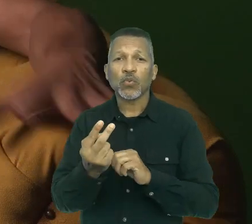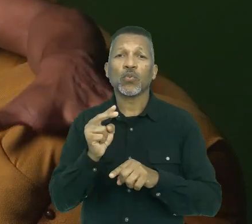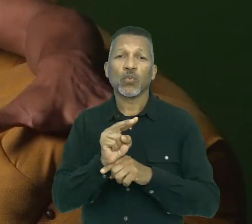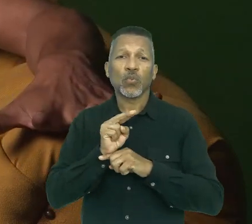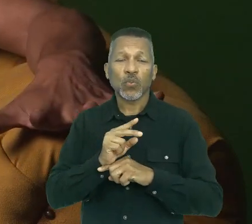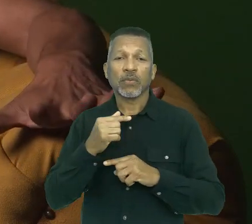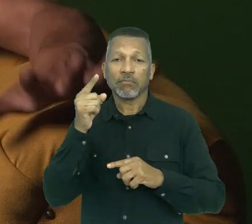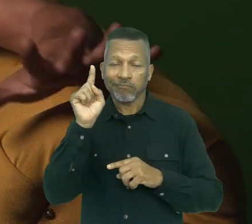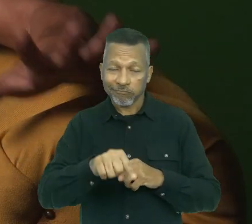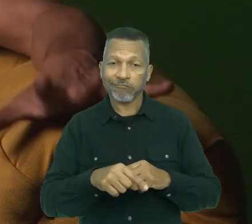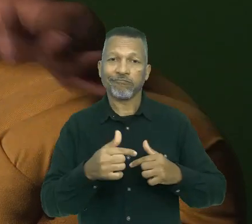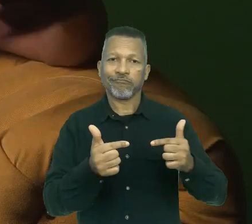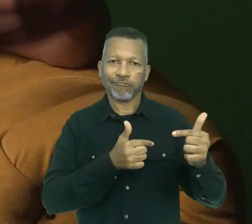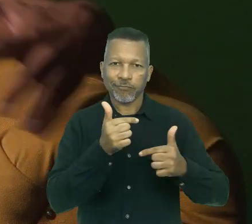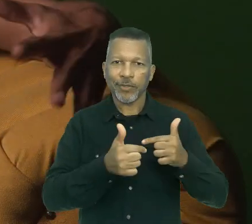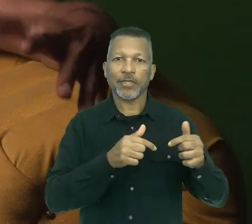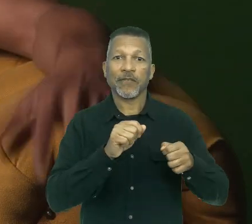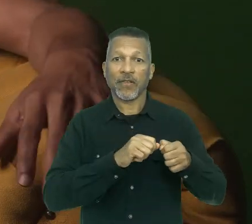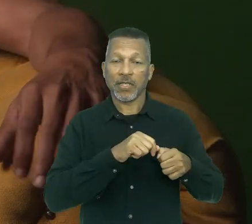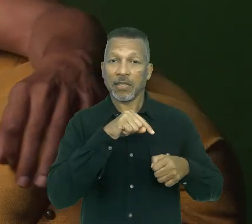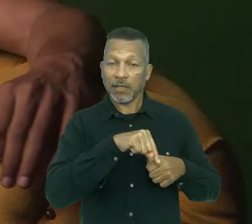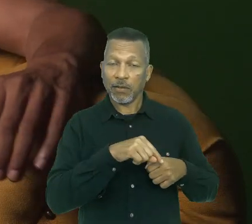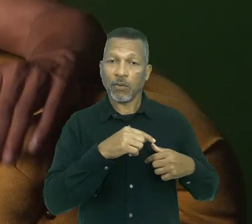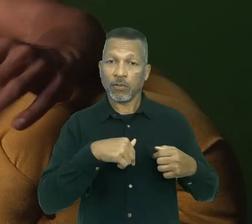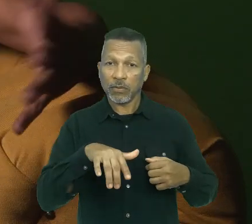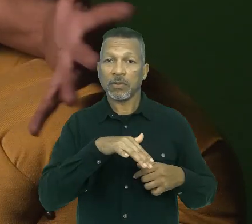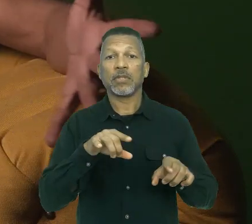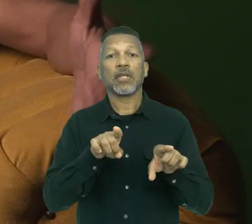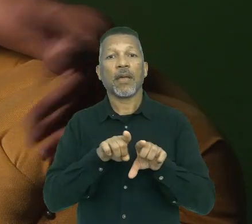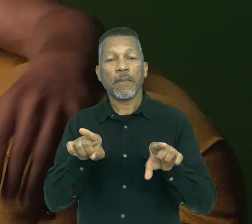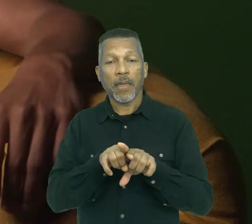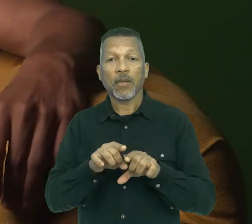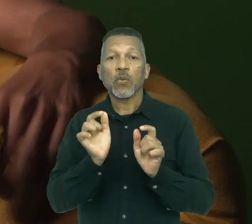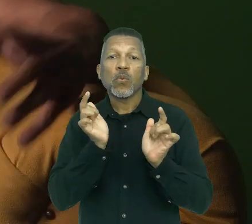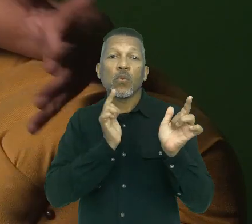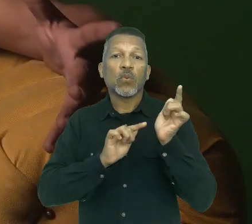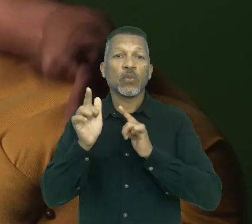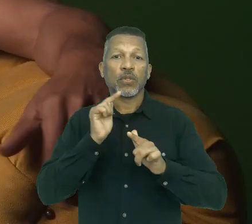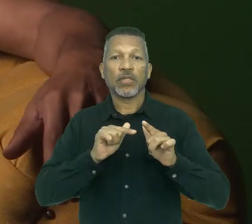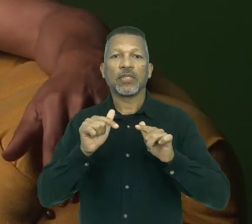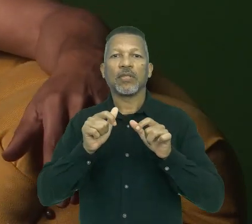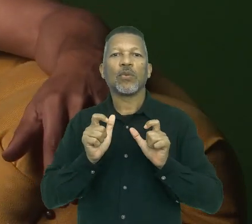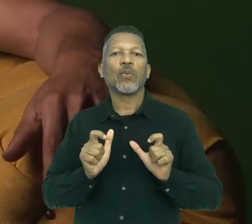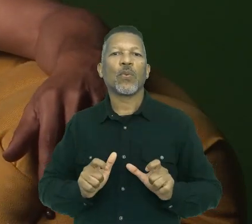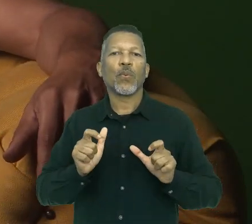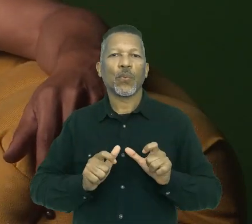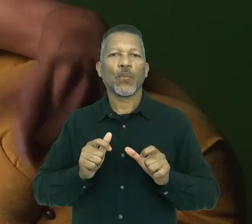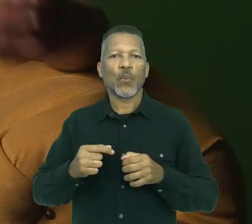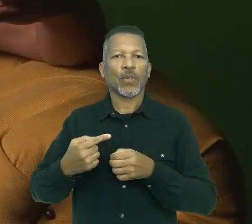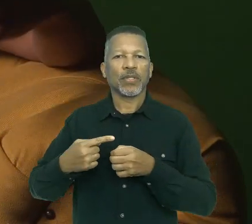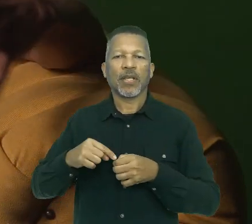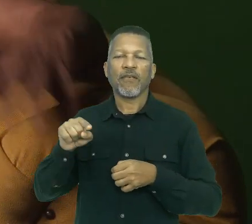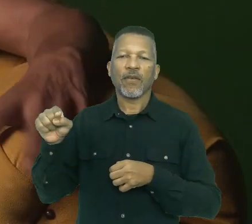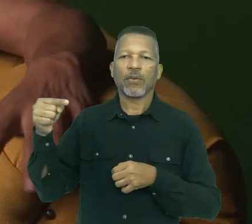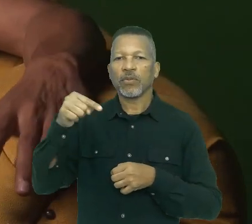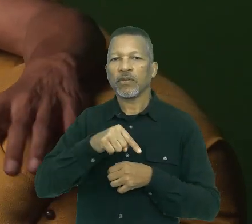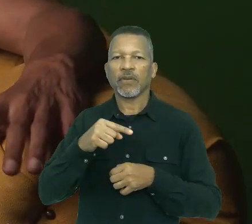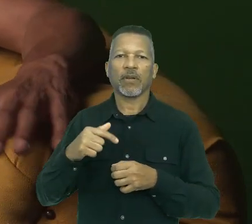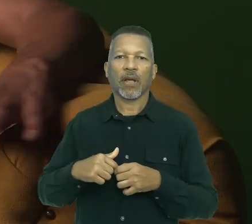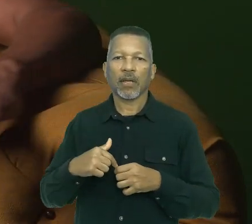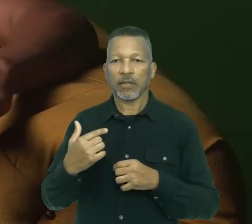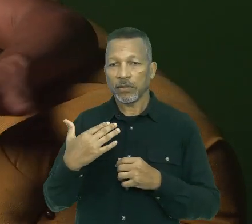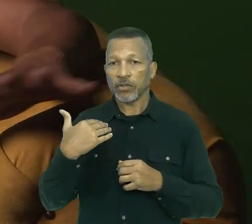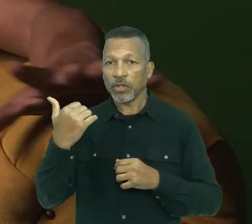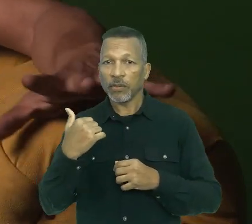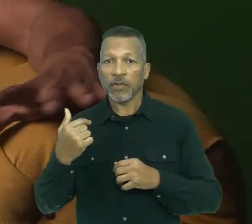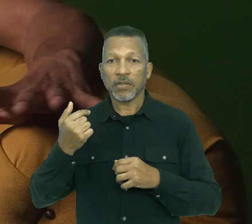produção dos trabalhos que a gente faz aqui, nossos, mas também existe a possibilidade da produção local, né? Então vem um artista de fora que te contrata, e